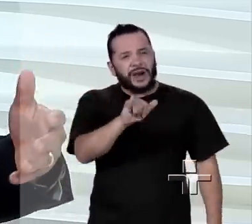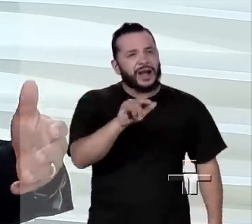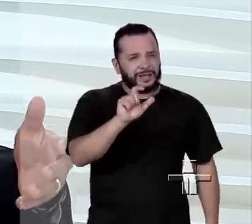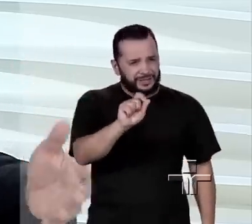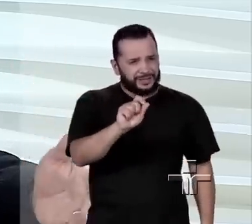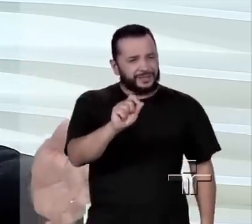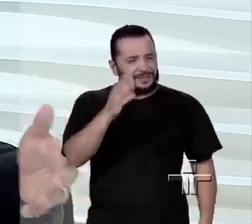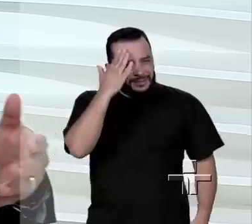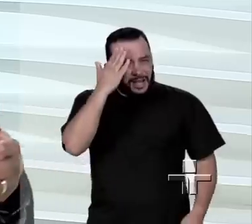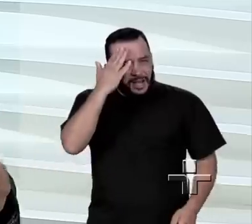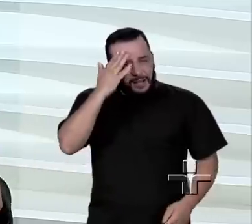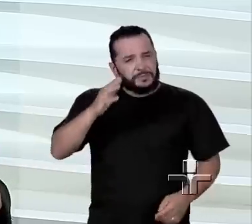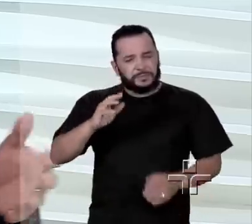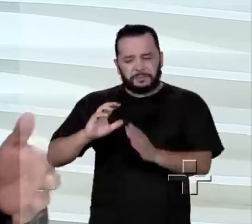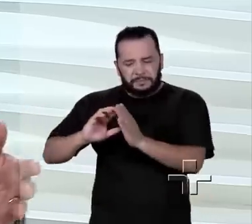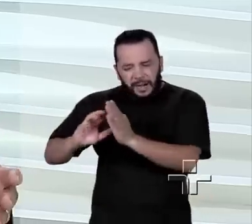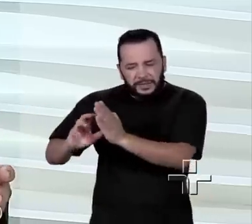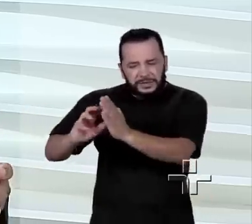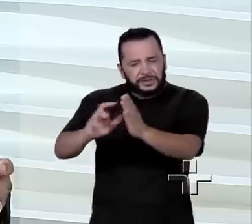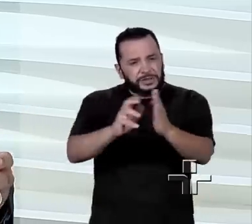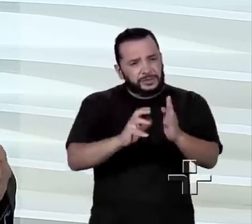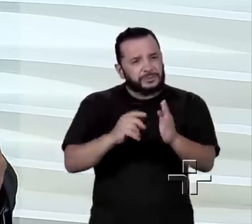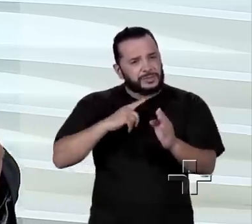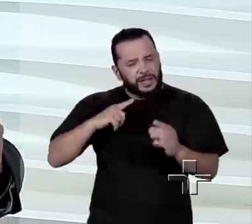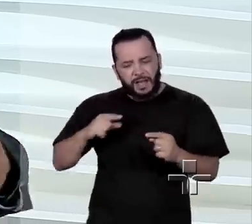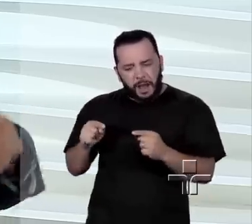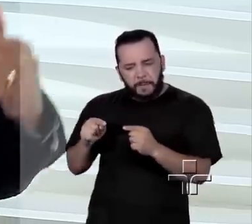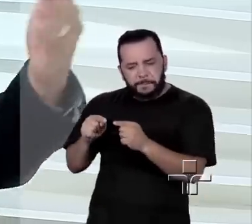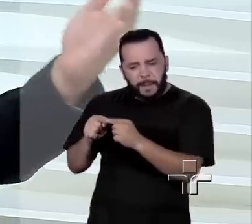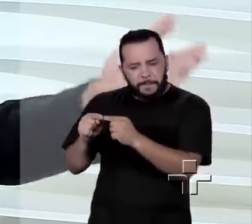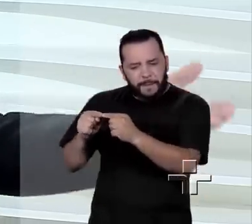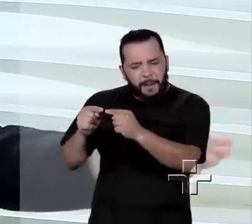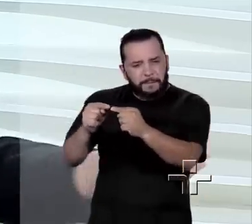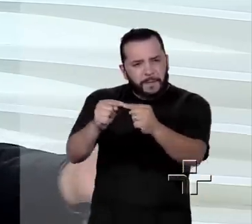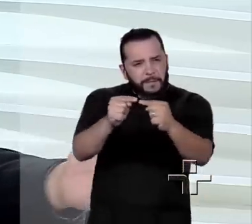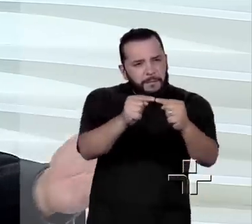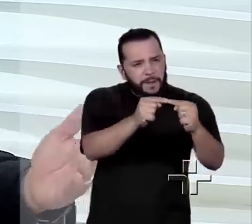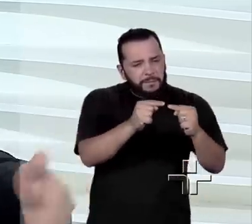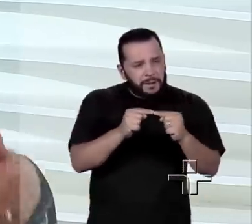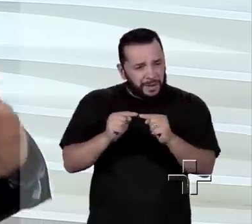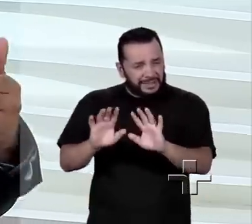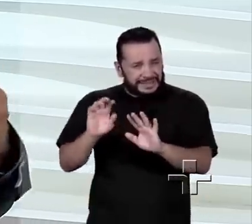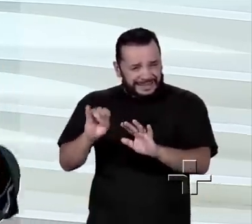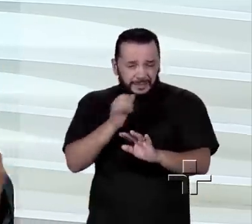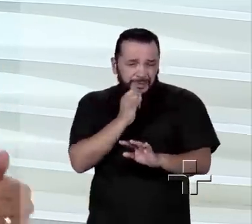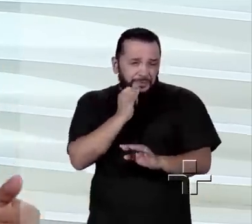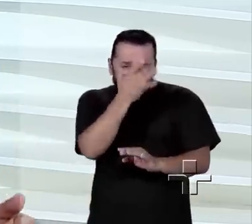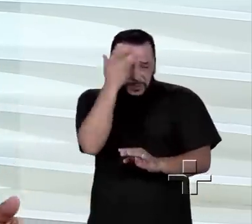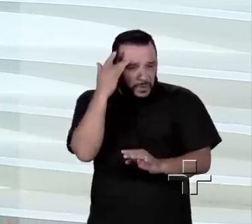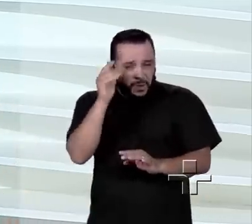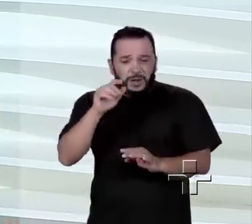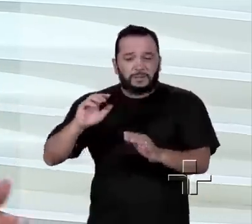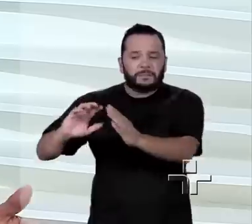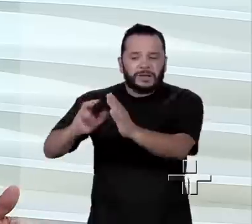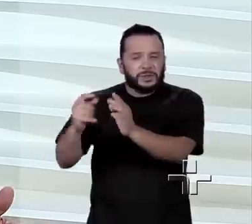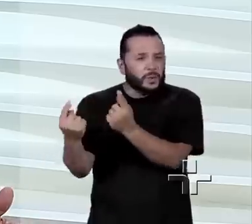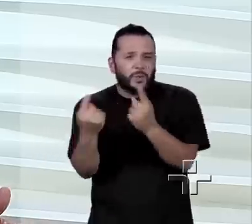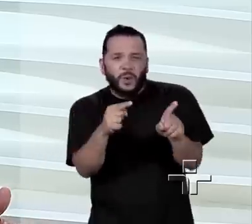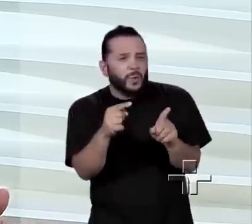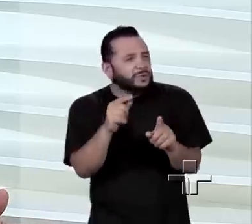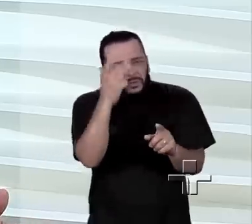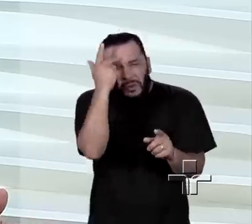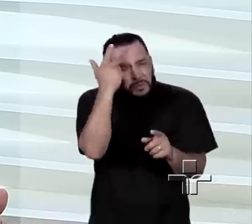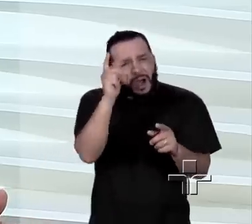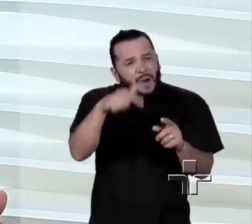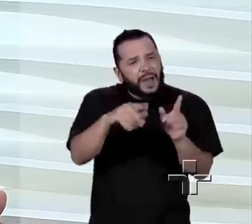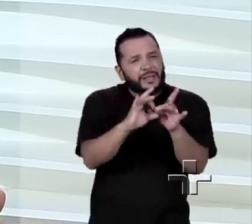os quadros políticos, os partidos, a ter um alinhamento. Ser oposição ou ter uma posição diferenciada é da